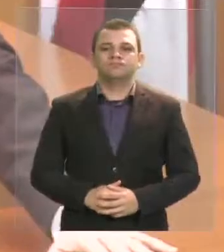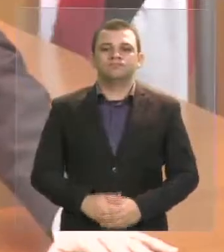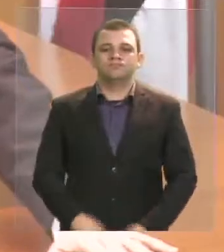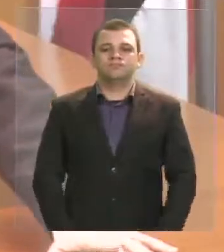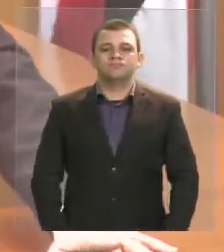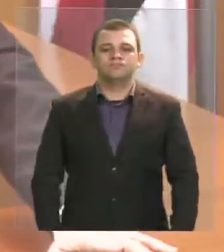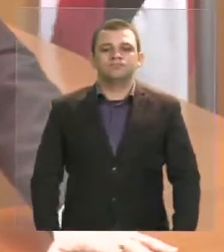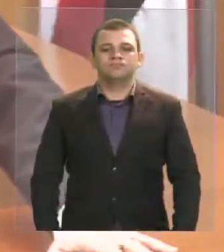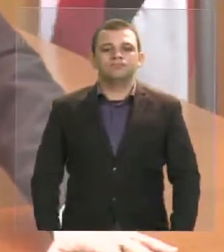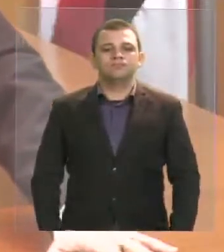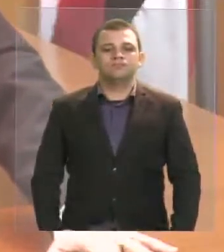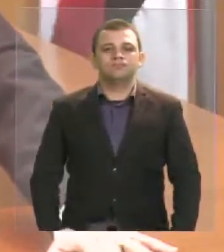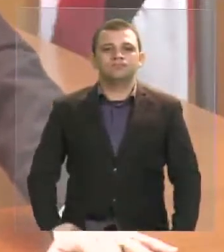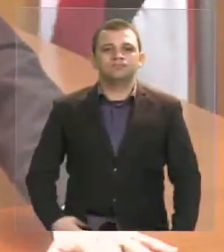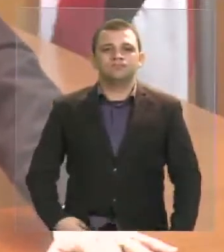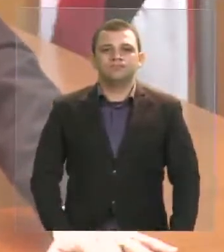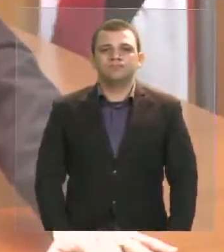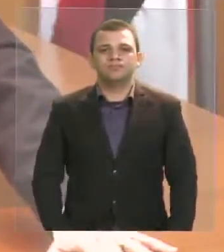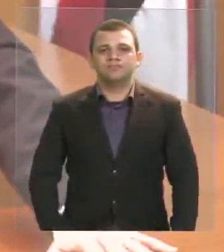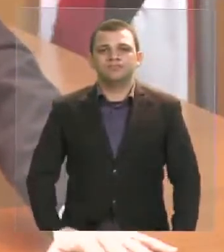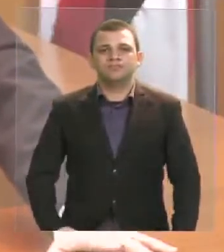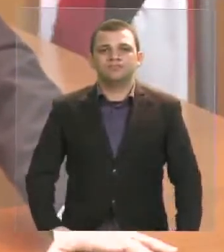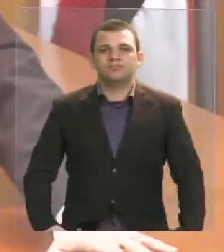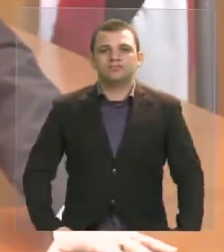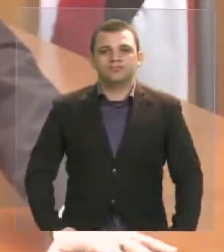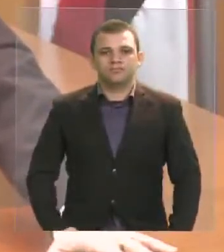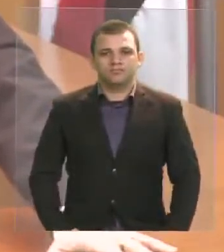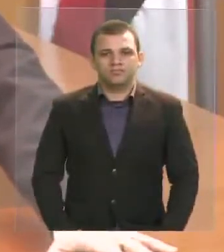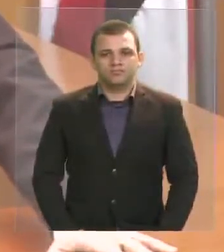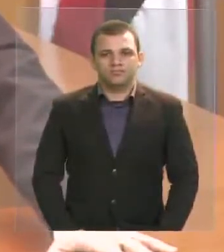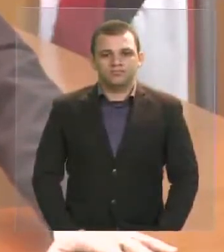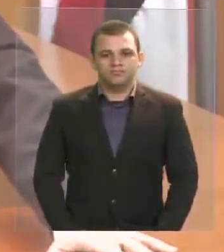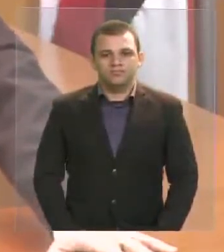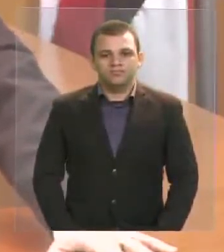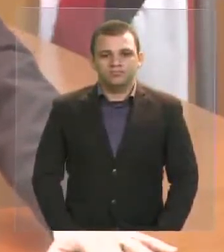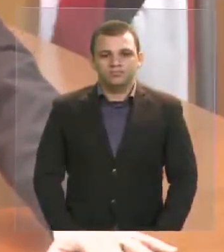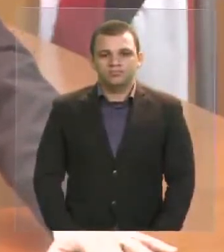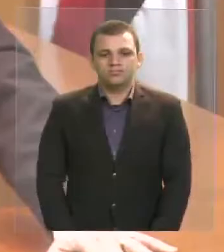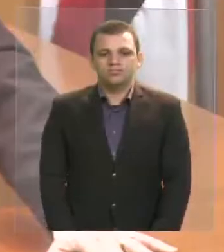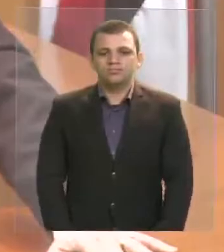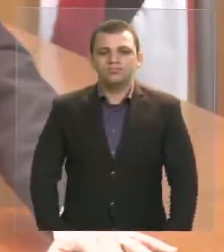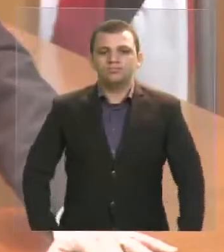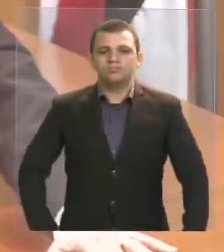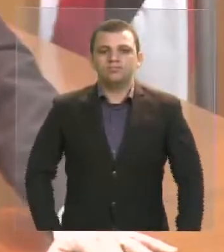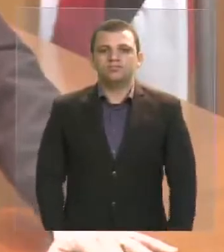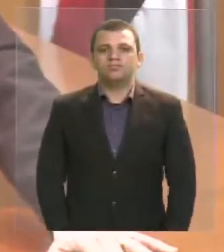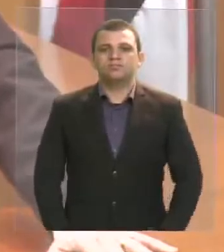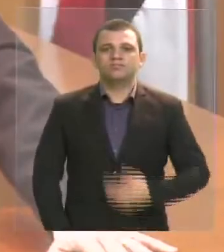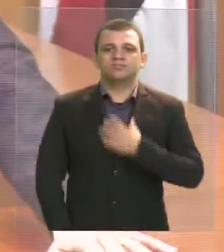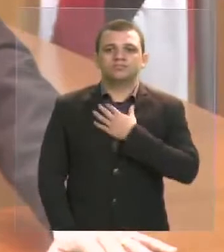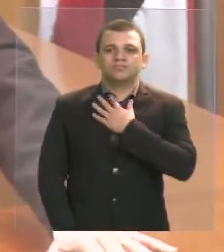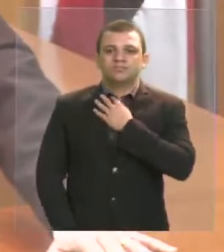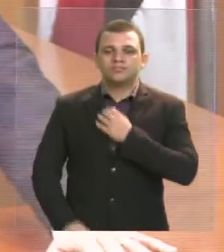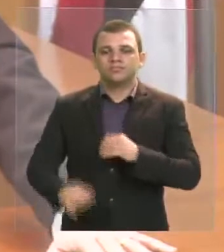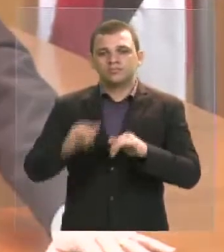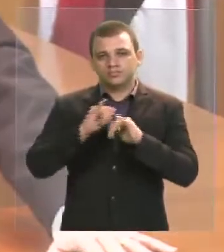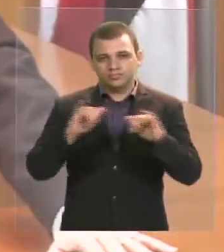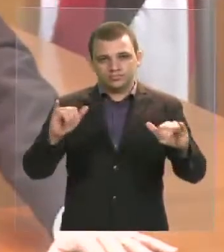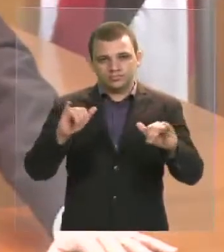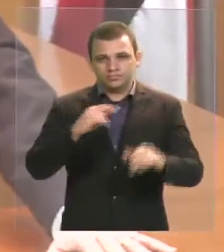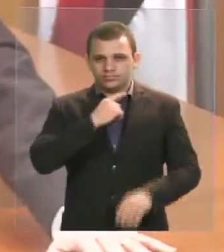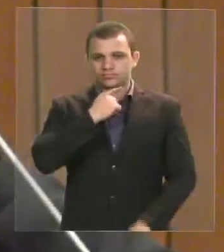o falecimento de um vereador, de uma família de